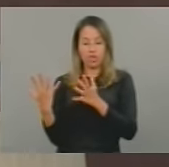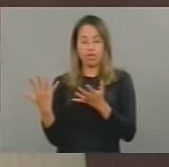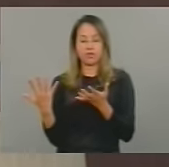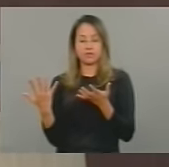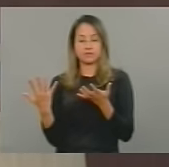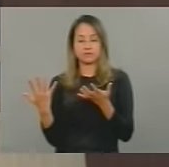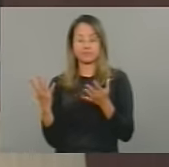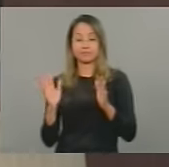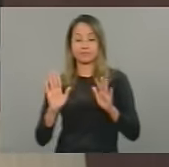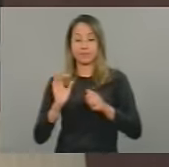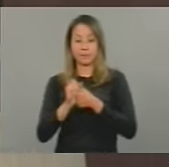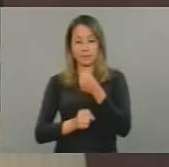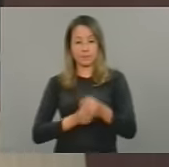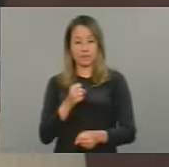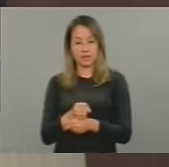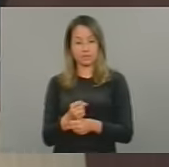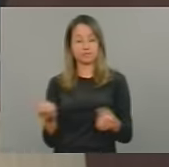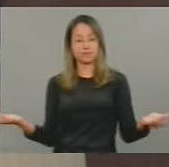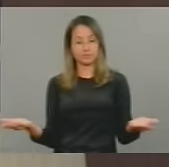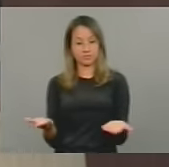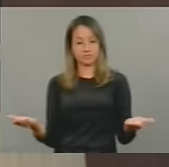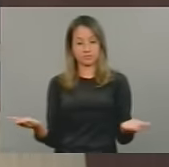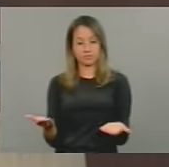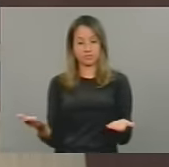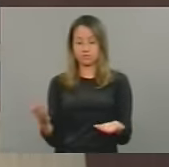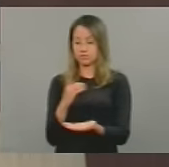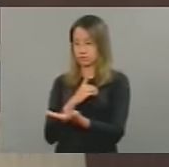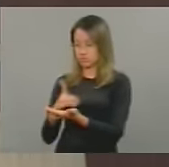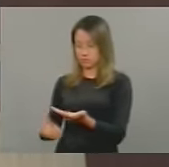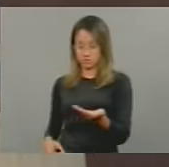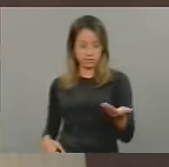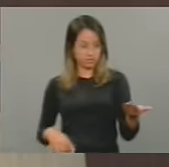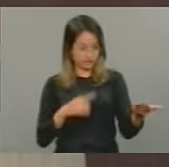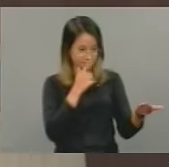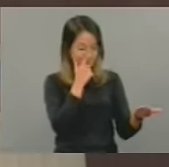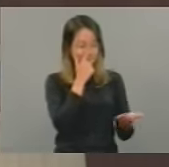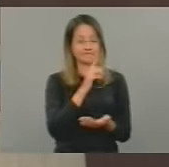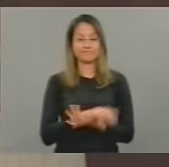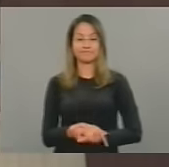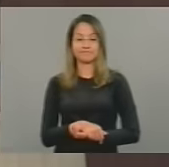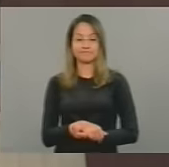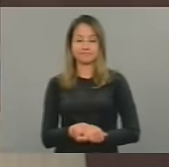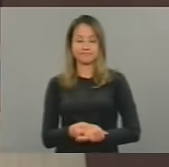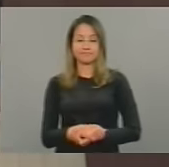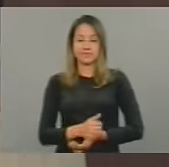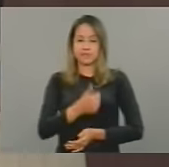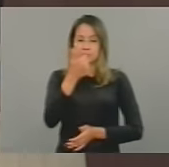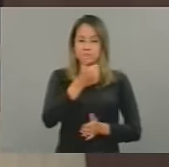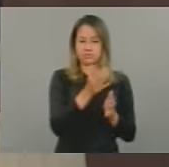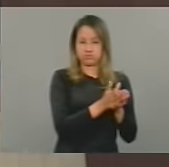Só esse ano, deputados, deputadas, no primeiro semestre,